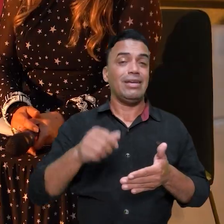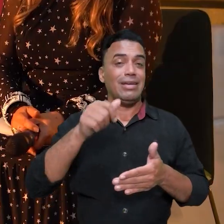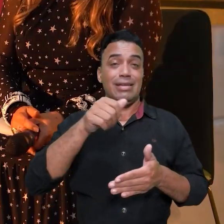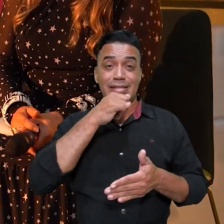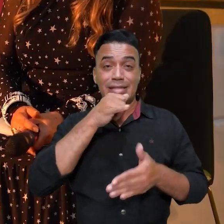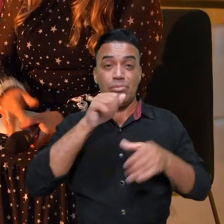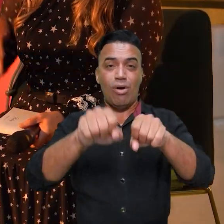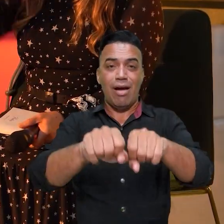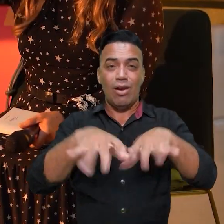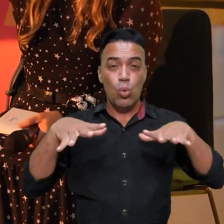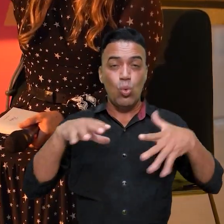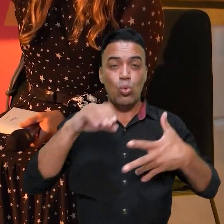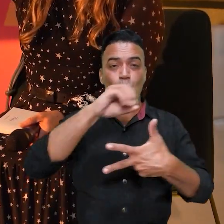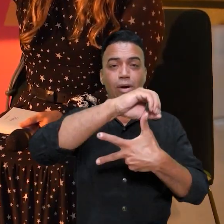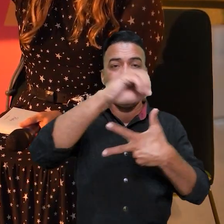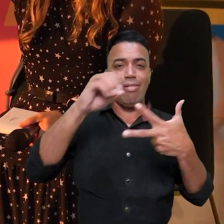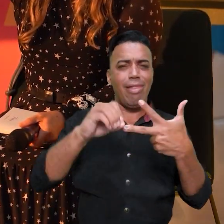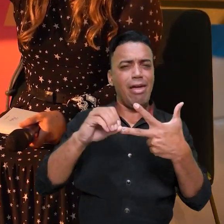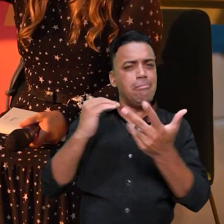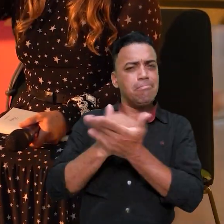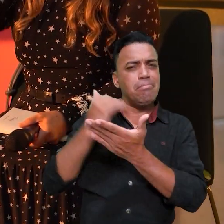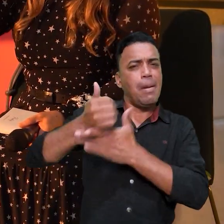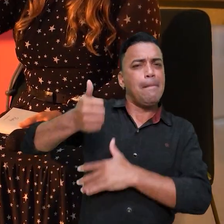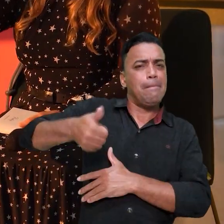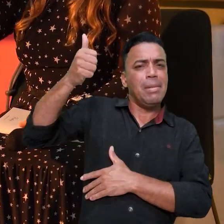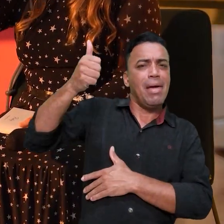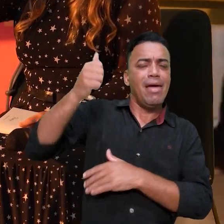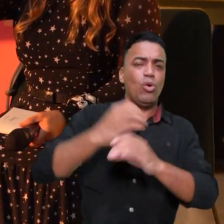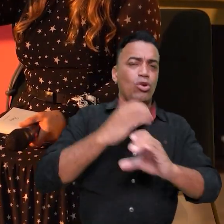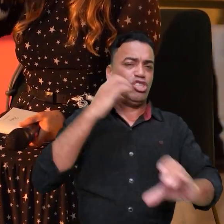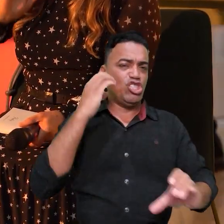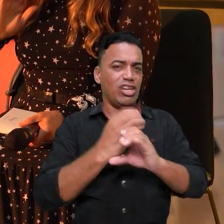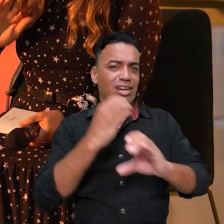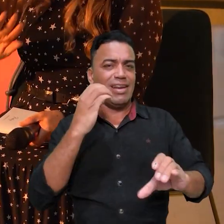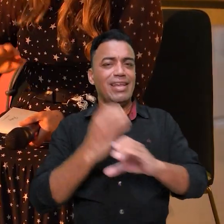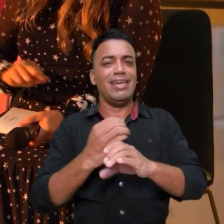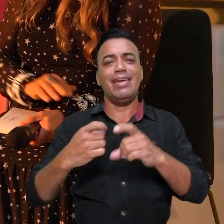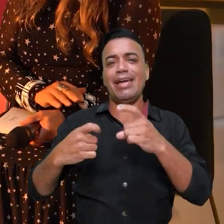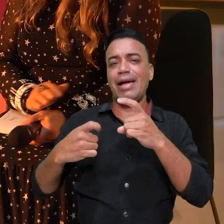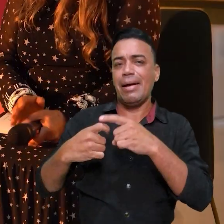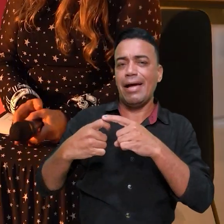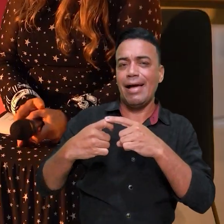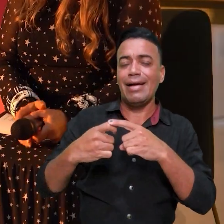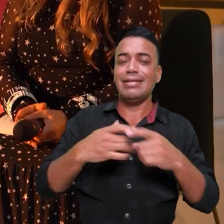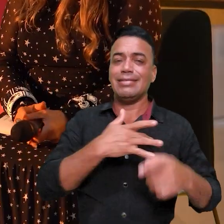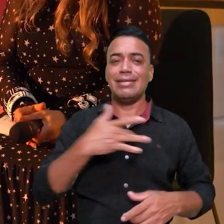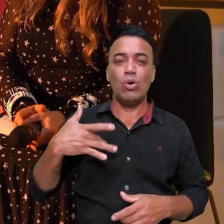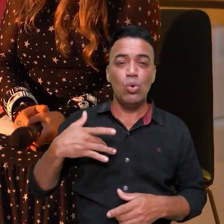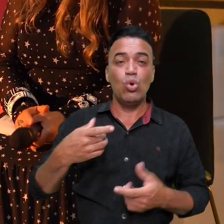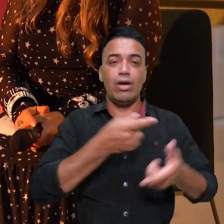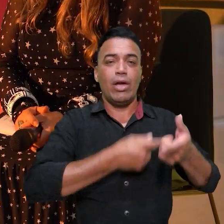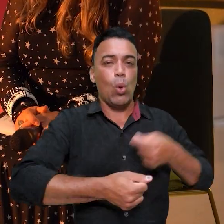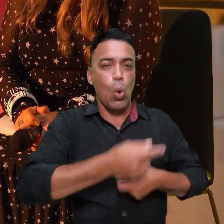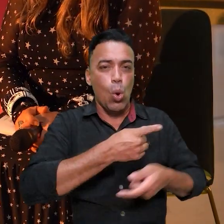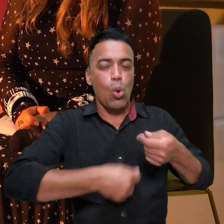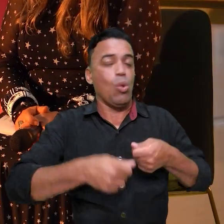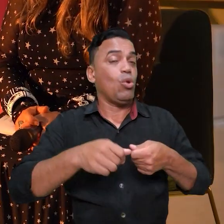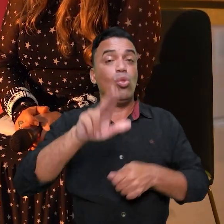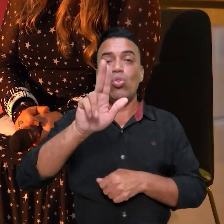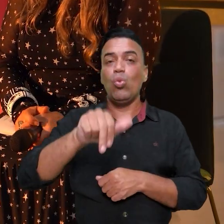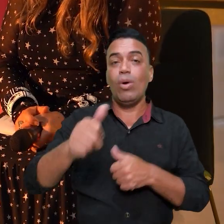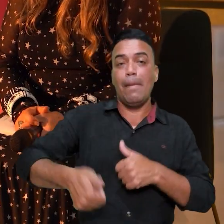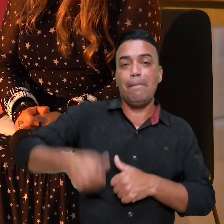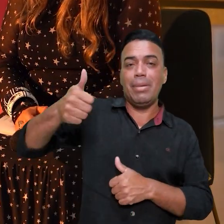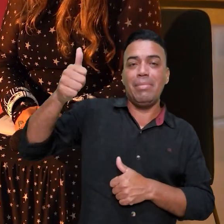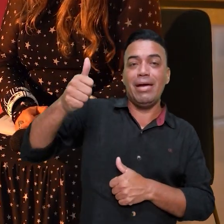foram bem colocados no Enem, por exemplo, é sempre em primeiro lugar em engenharia, em medicina, em economia. Nunca tem o